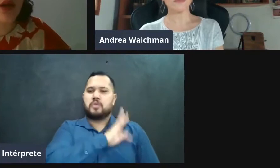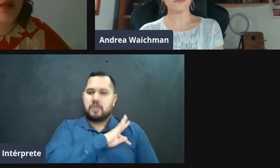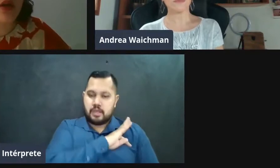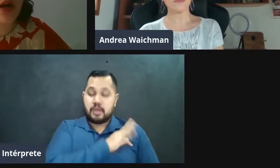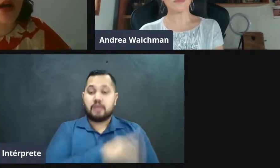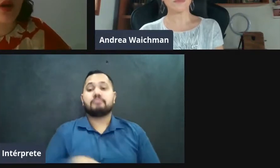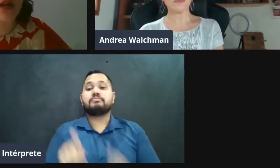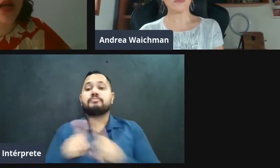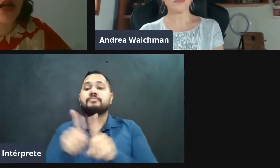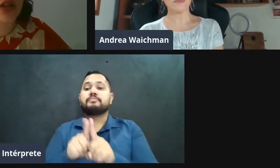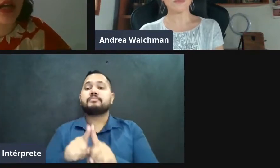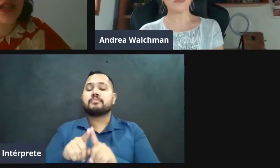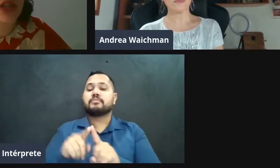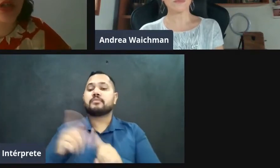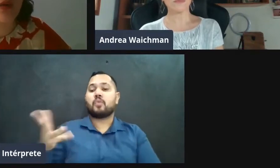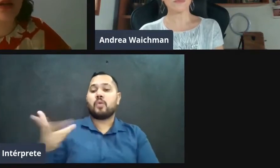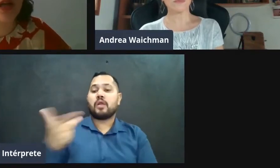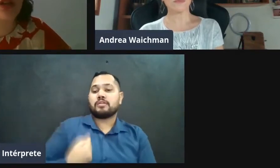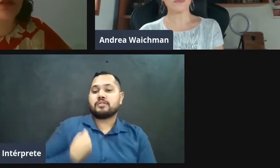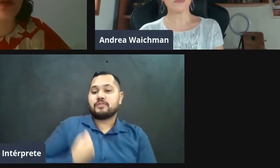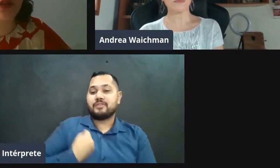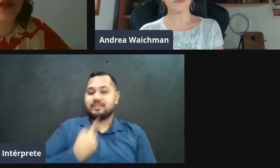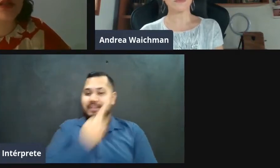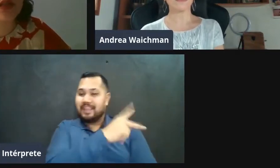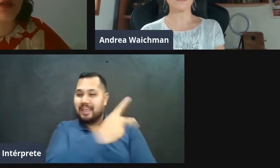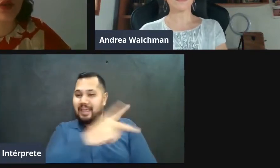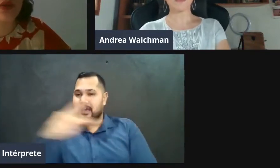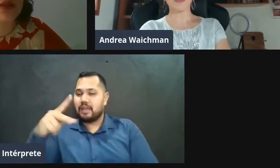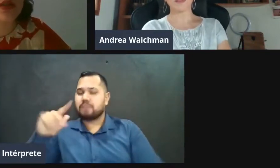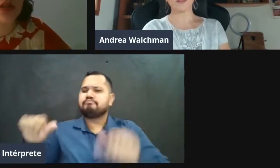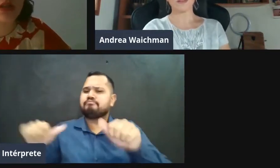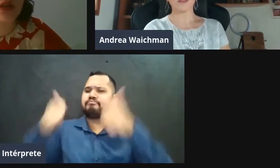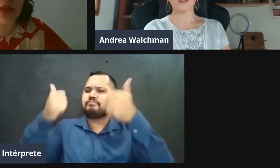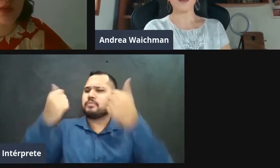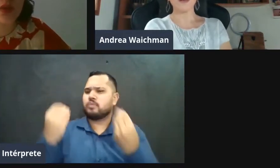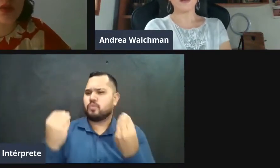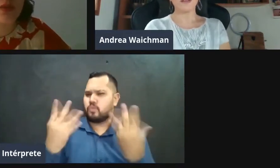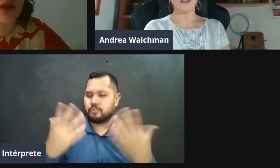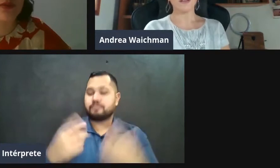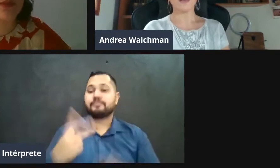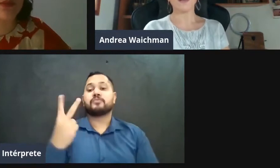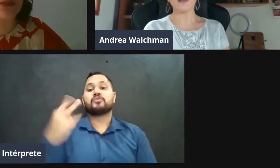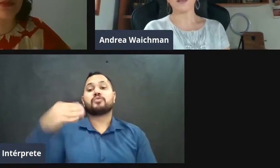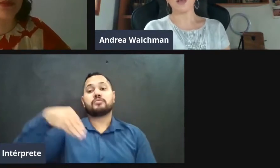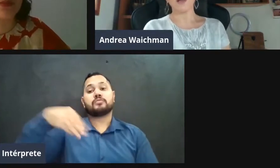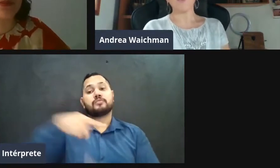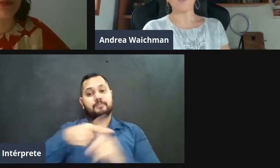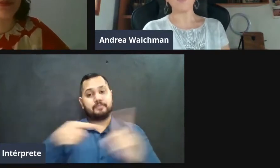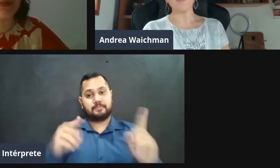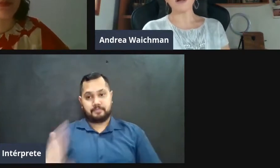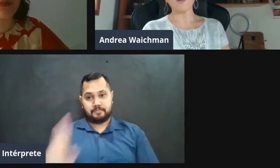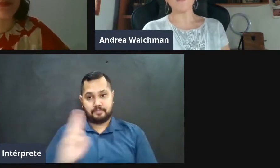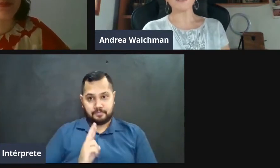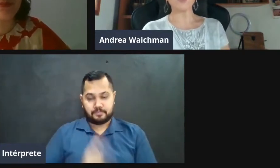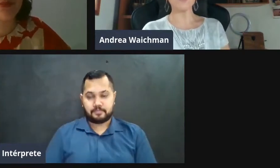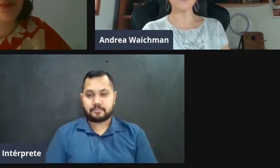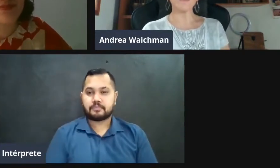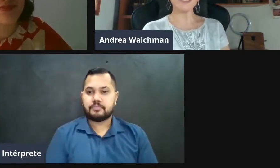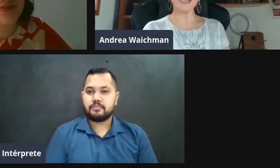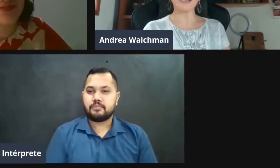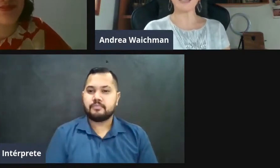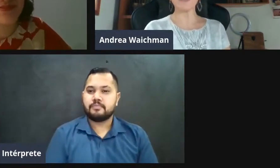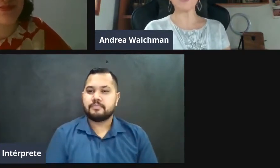e também melhorar a qualidade e garantir a qualidade de vida desses servidores? A senhora tem 2 minutos e meio. Bom, uma